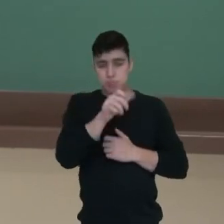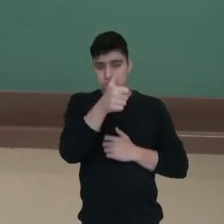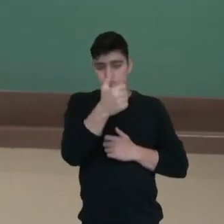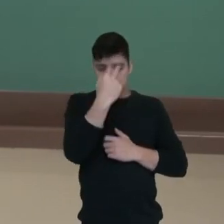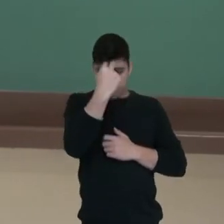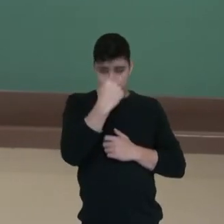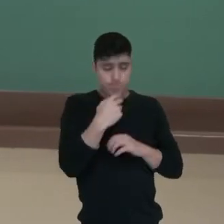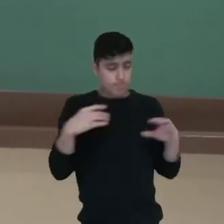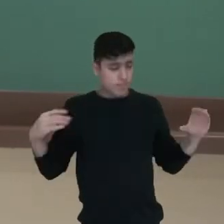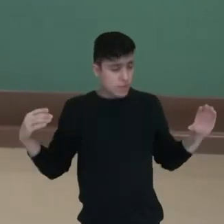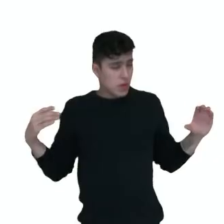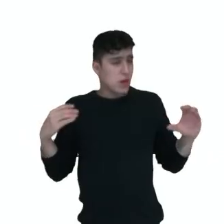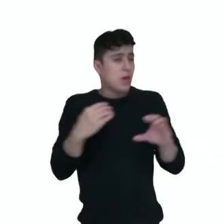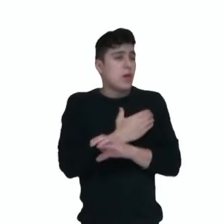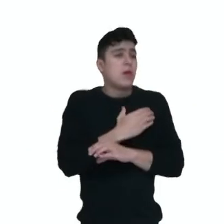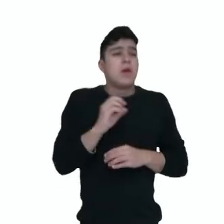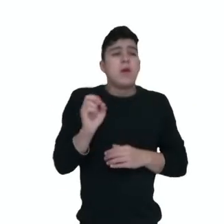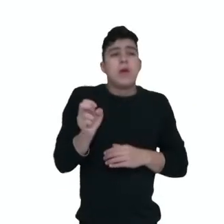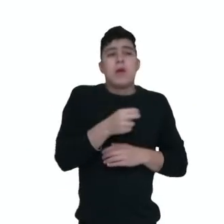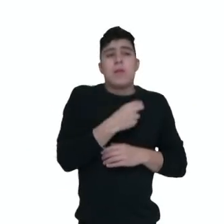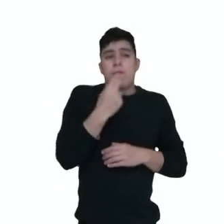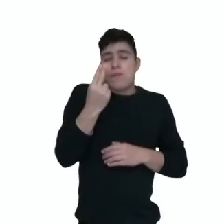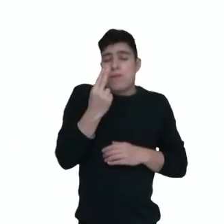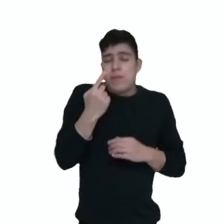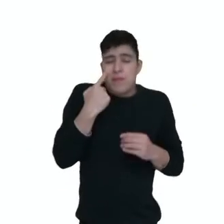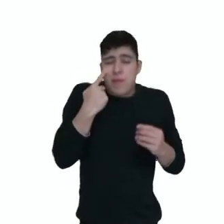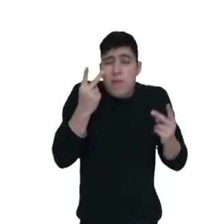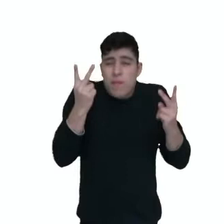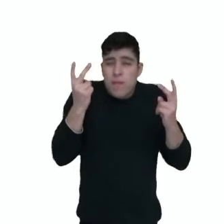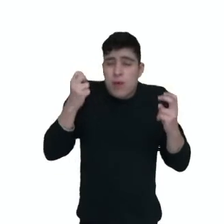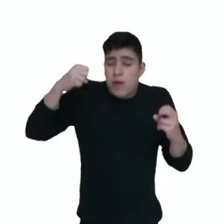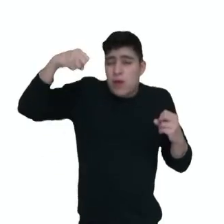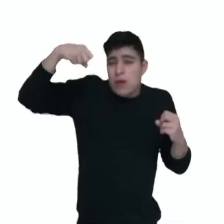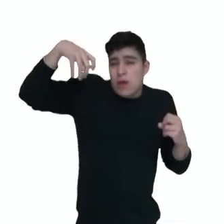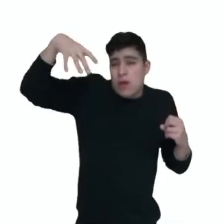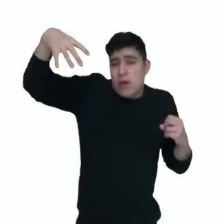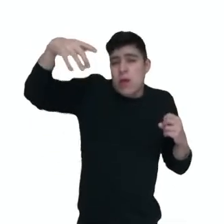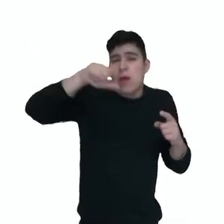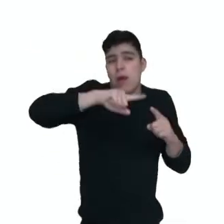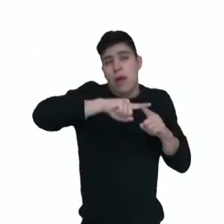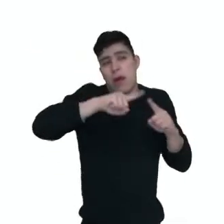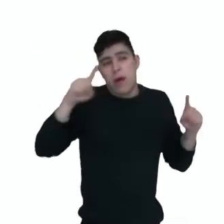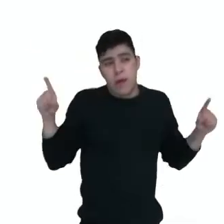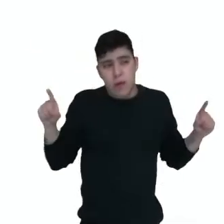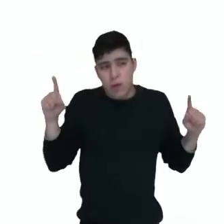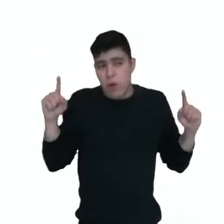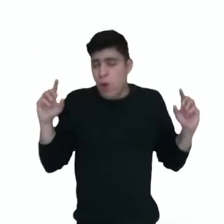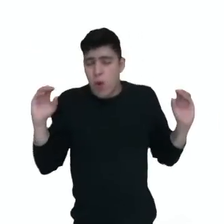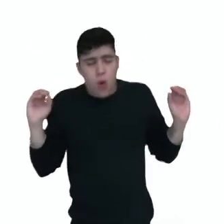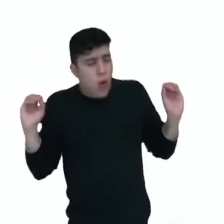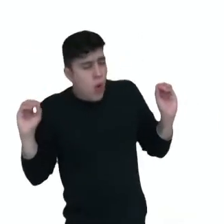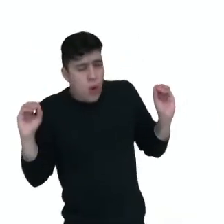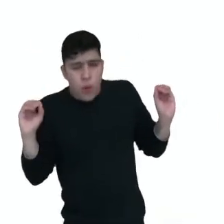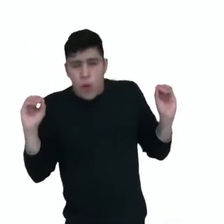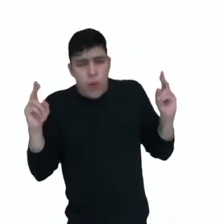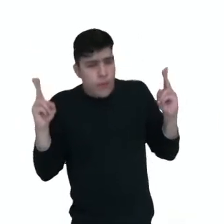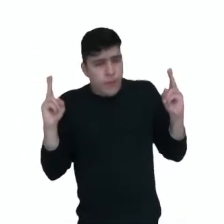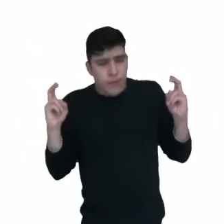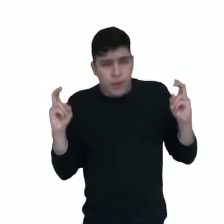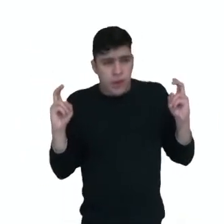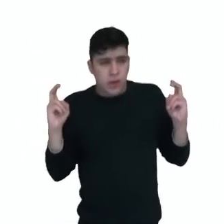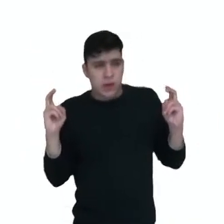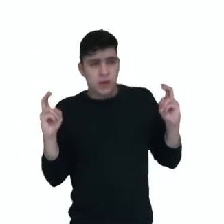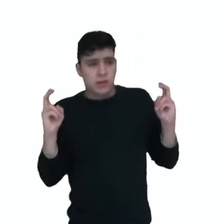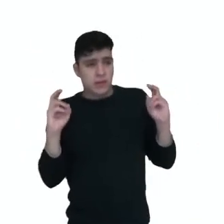cegos totais ou com percepção de luz, mas sem